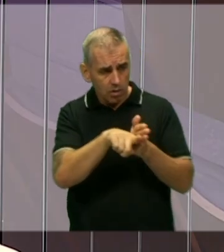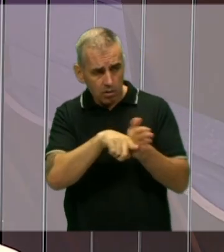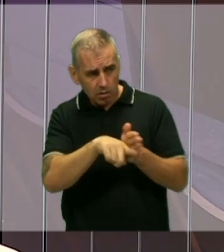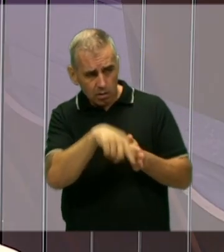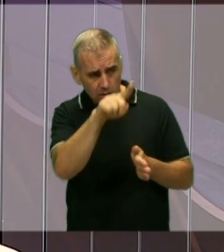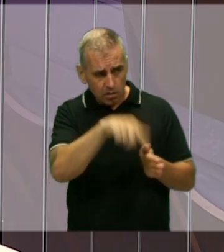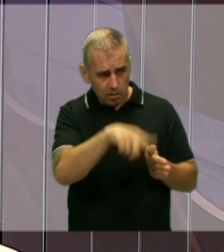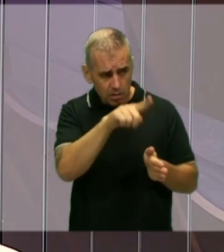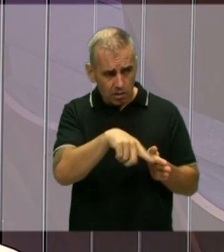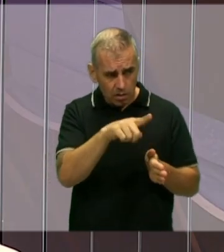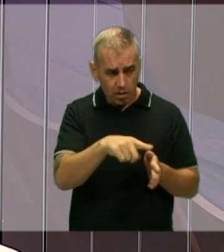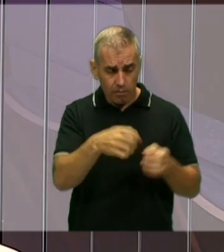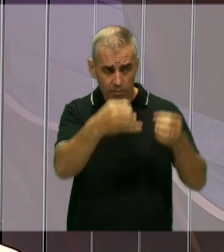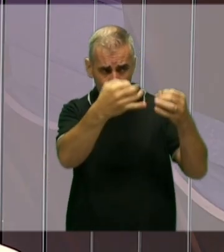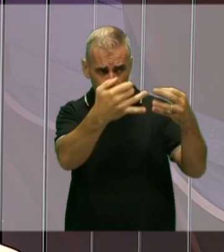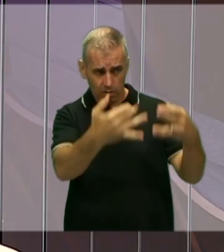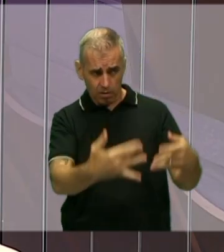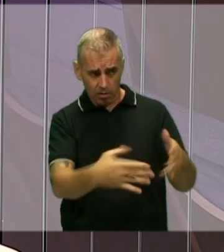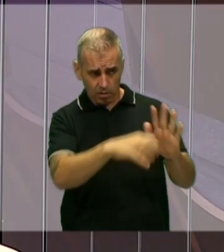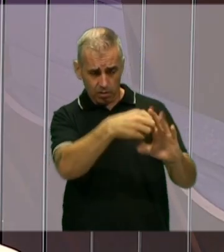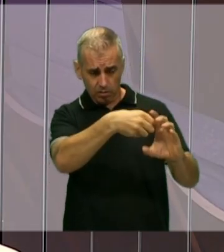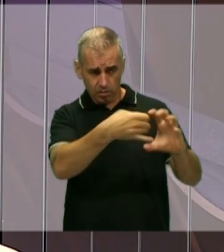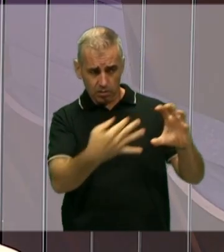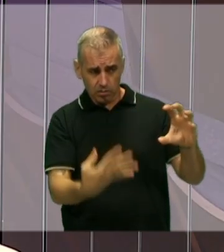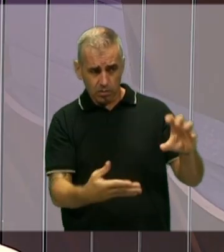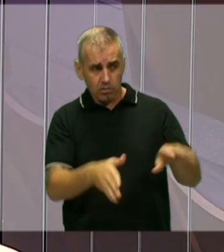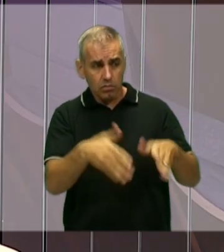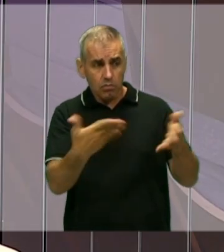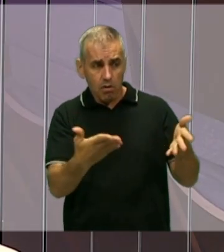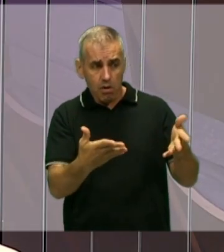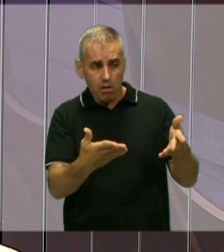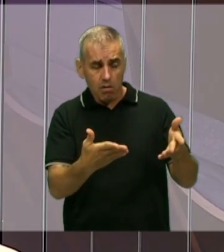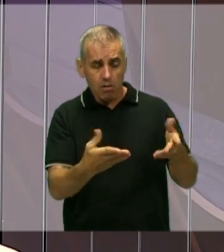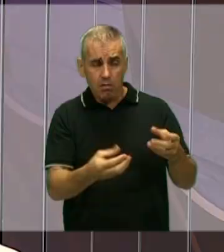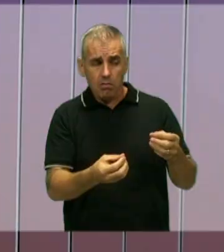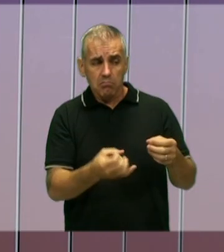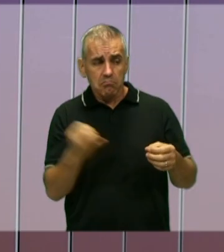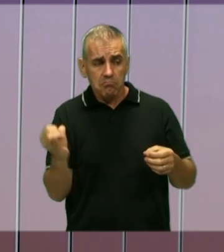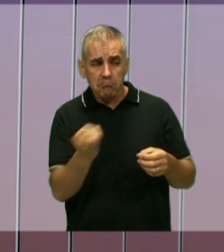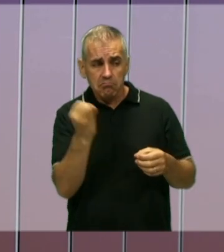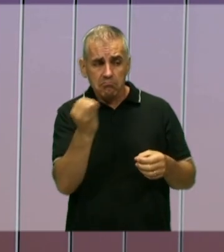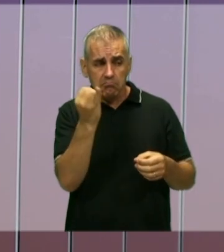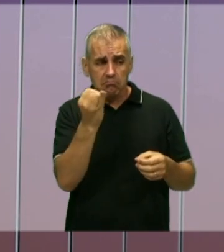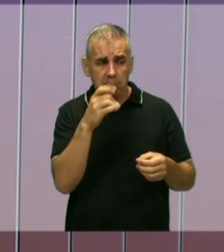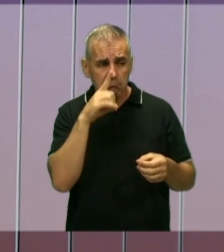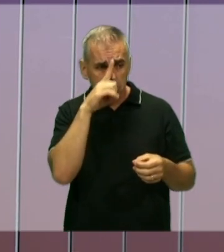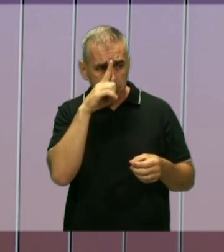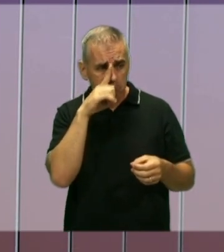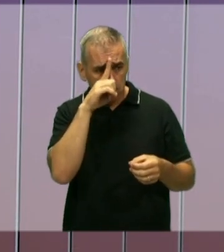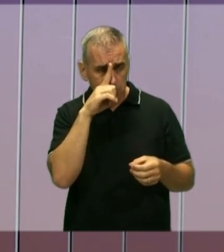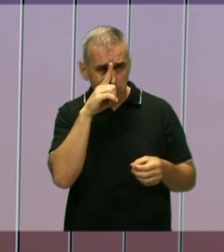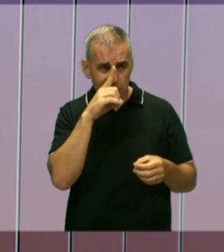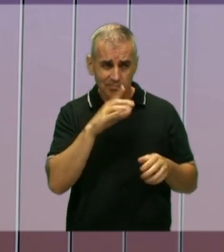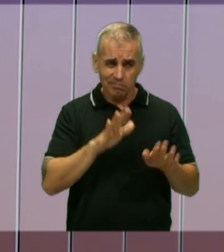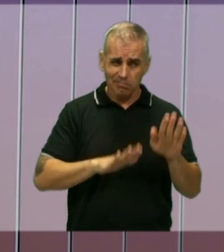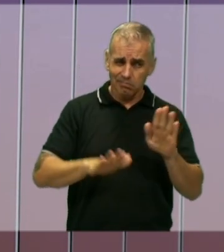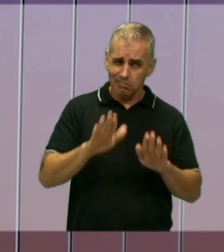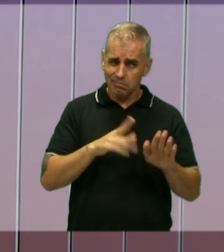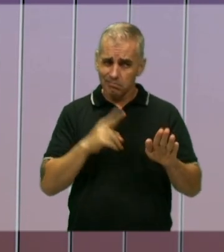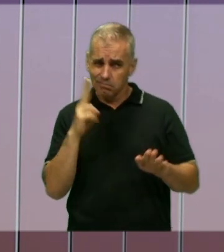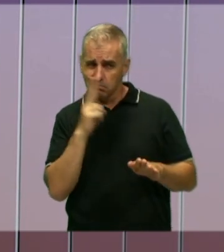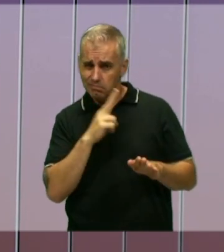eu vou classificar qual é a condição, qual é o grau de emergência que tu se encontra. Então, se o teu grau não for uma emergência,